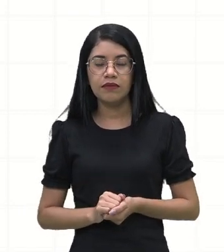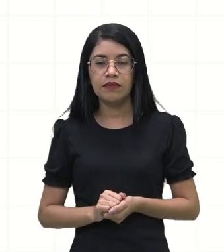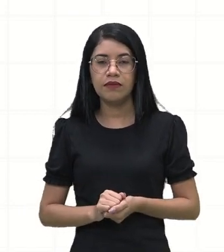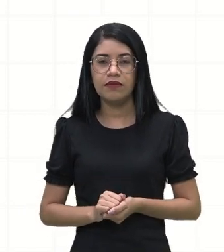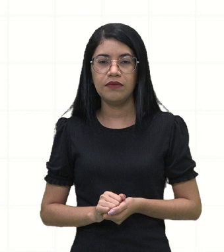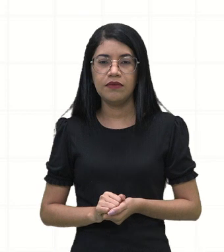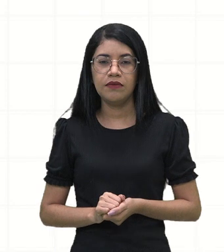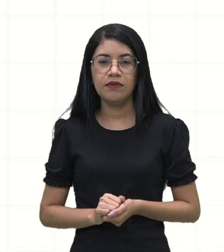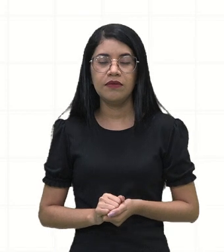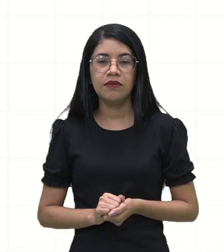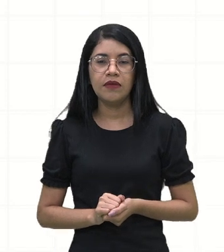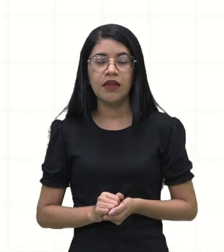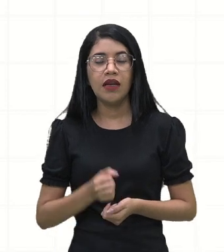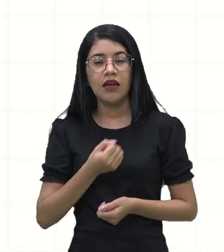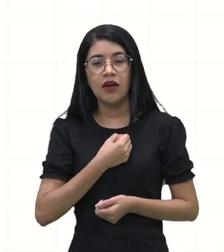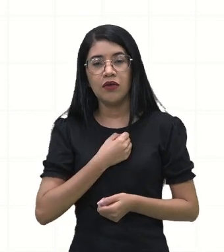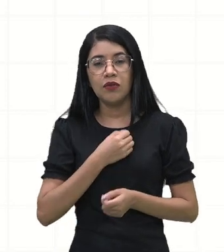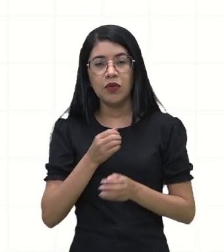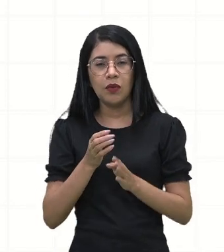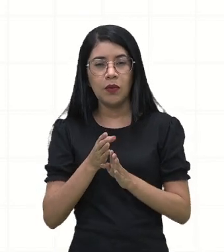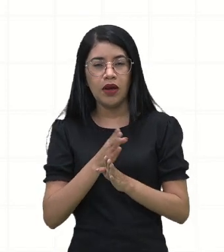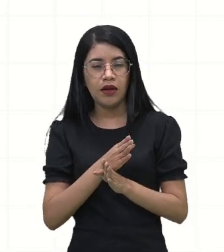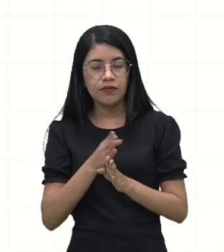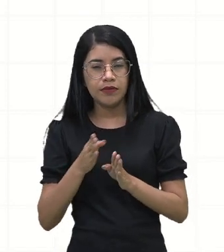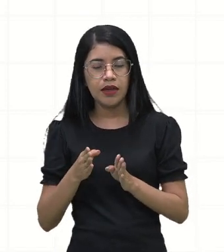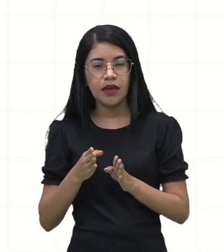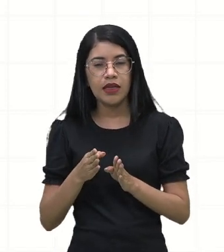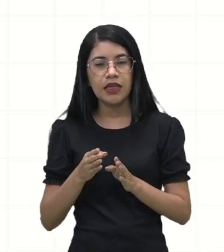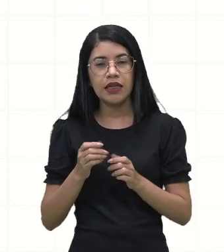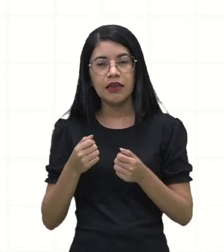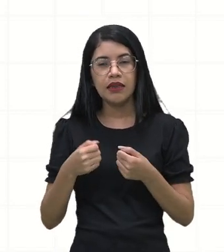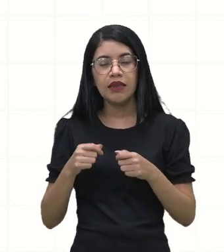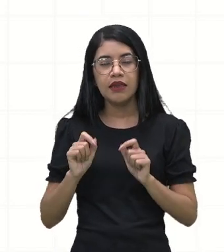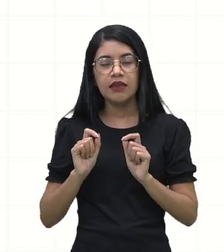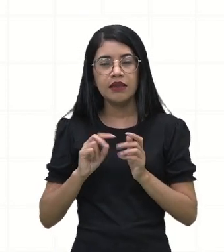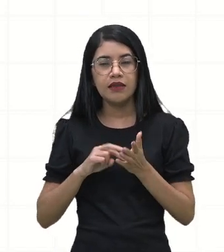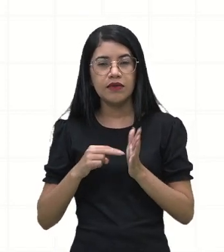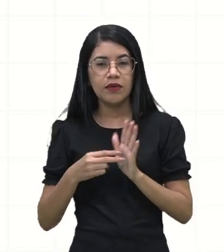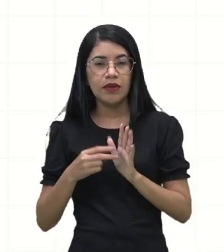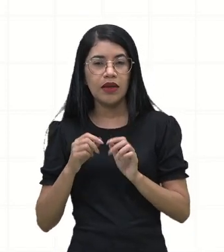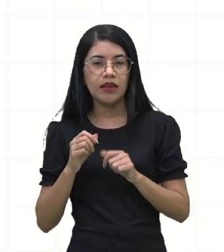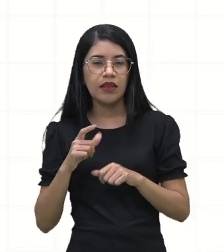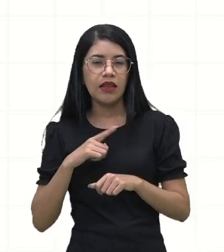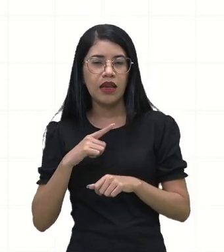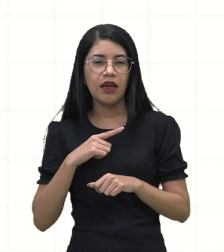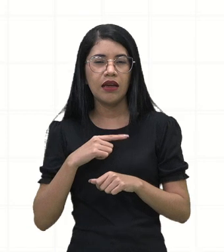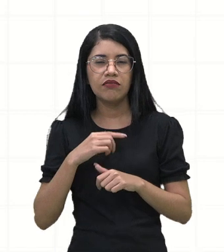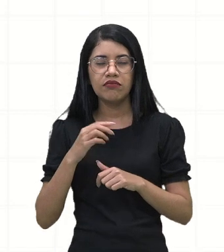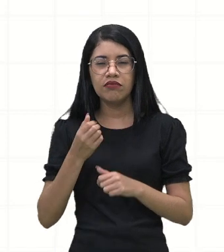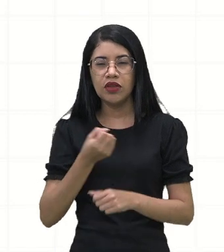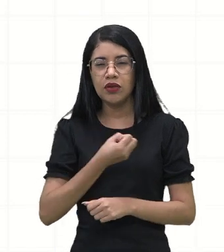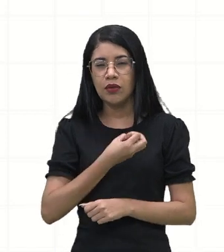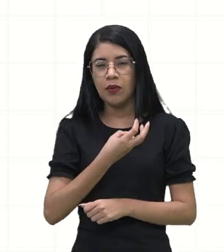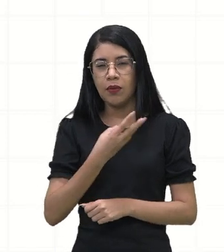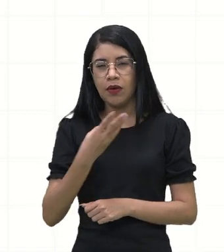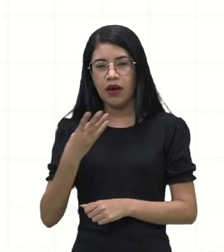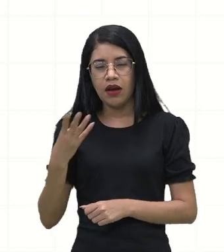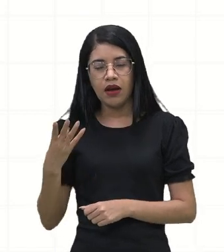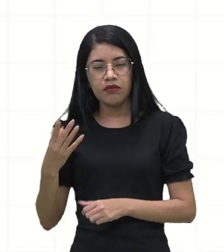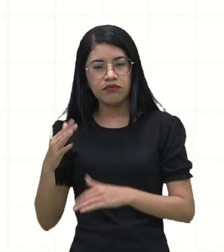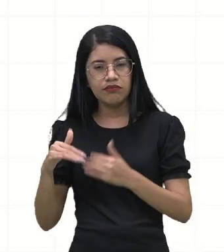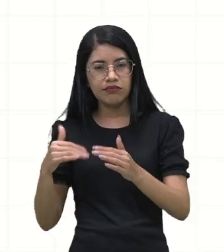número irracional, significa que ele tem, aqui que é 15, aí vem outros e outros números, né?